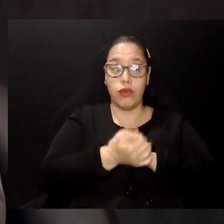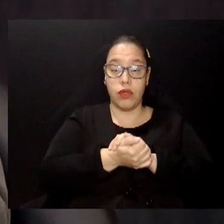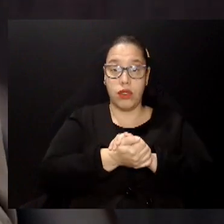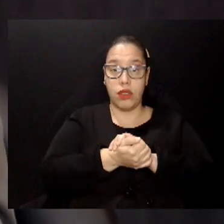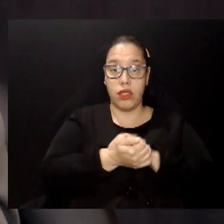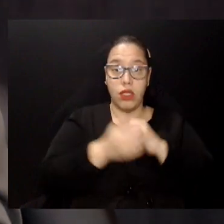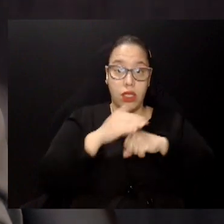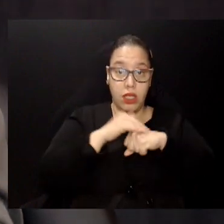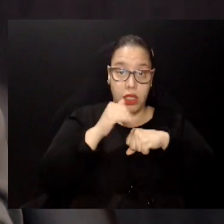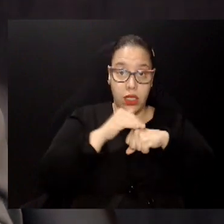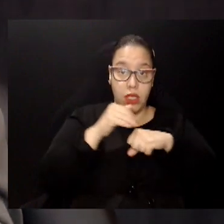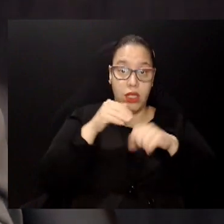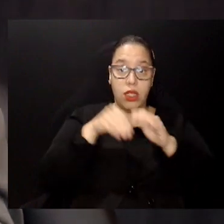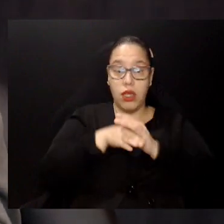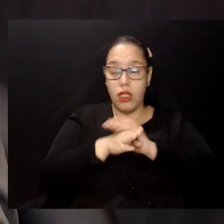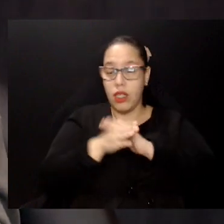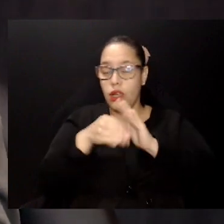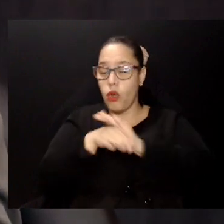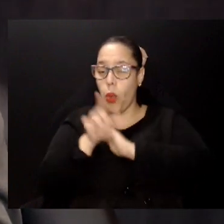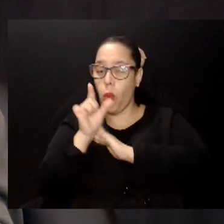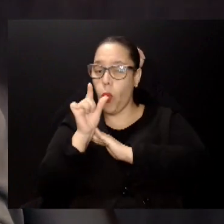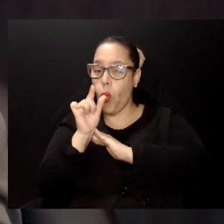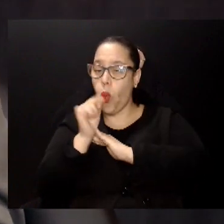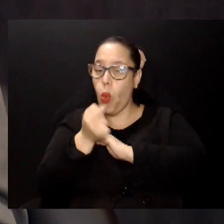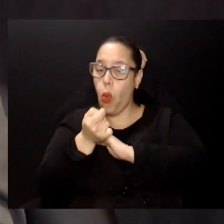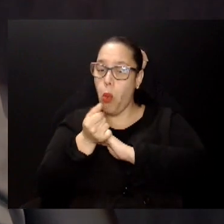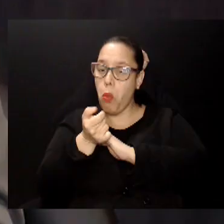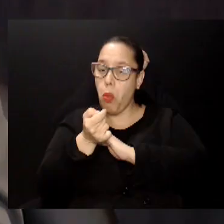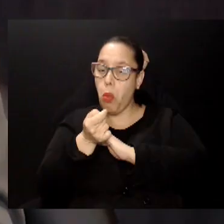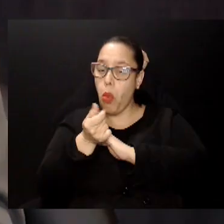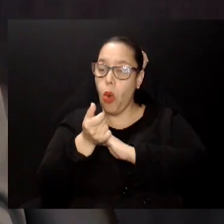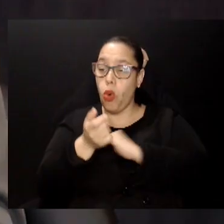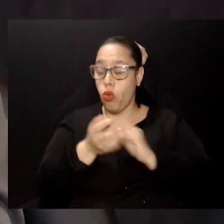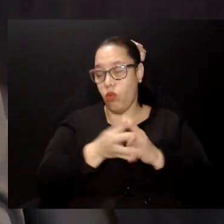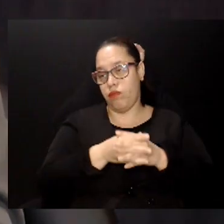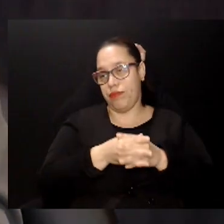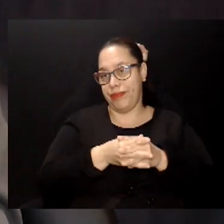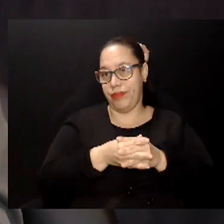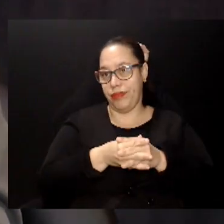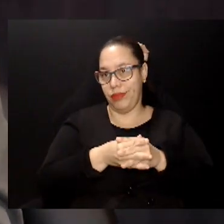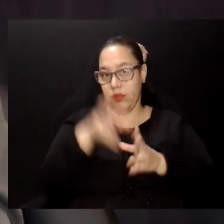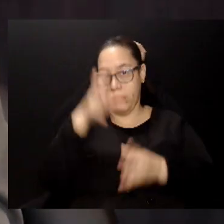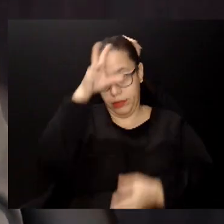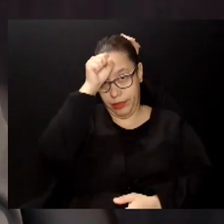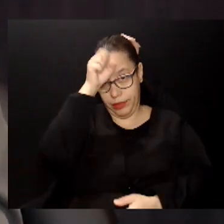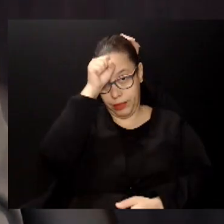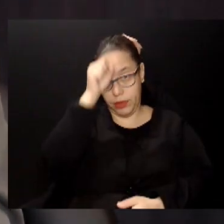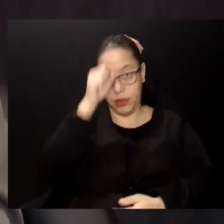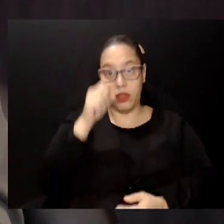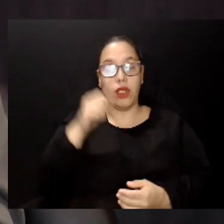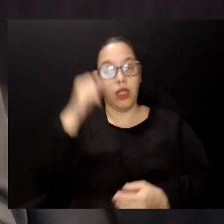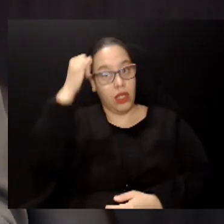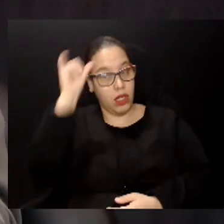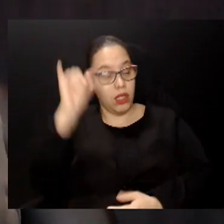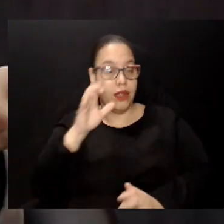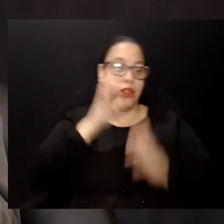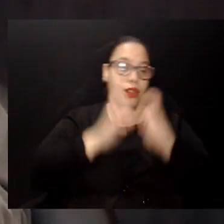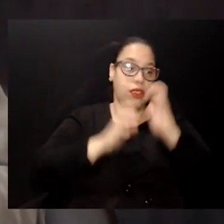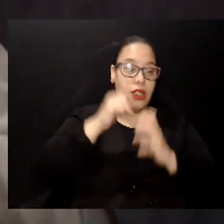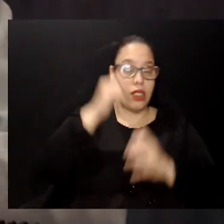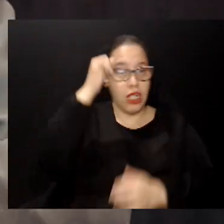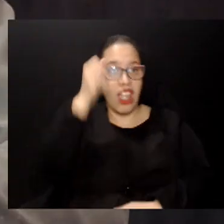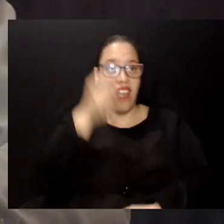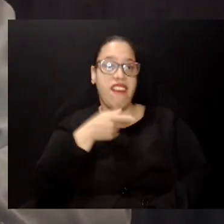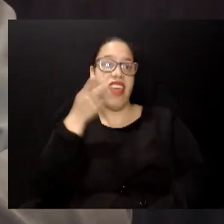acostuma aquelas pequenas recompensas intermitentes, então você aprende, opa, então se eu evitar conflito, se eu evitar falar o que eu penso, se eu fazer o que ele